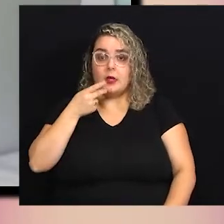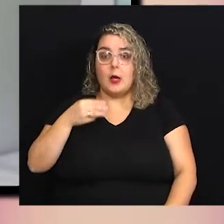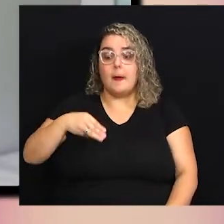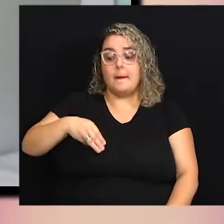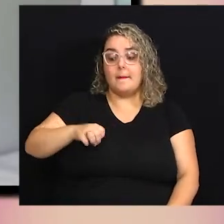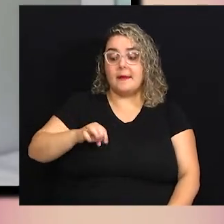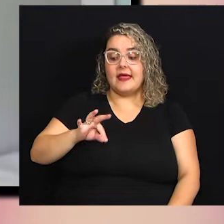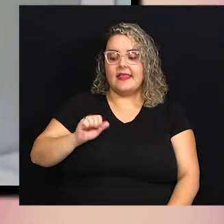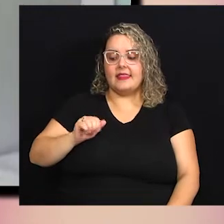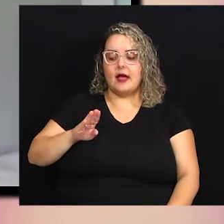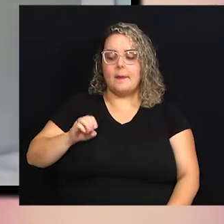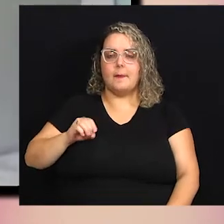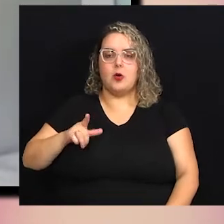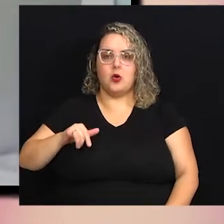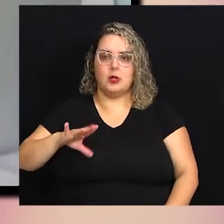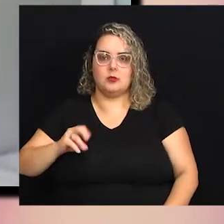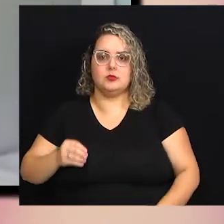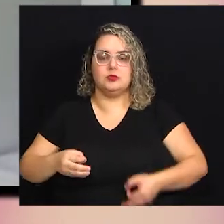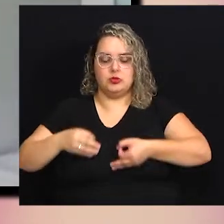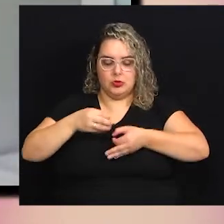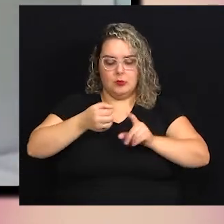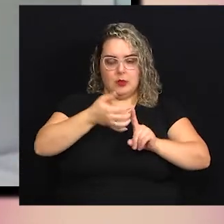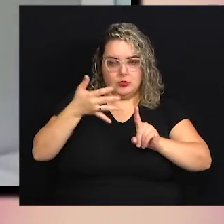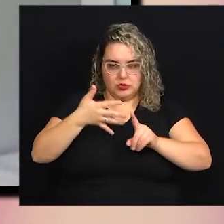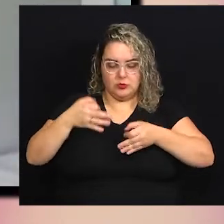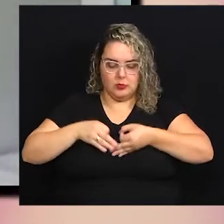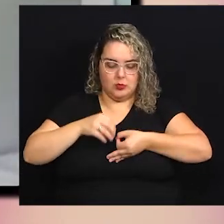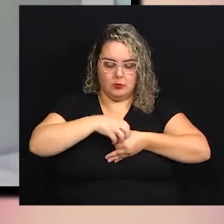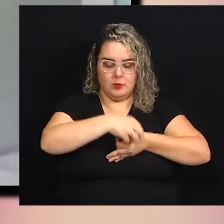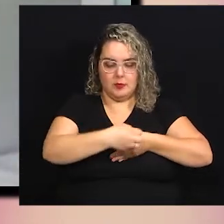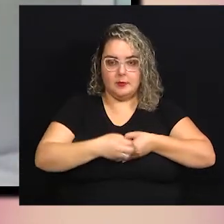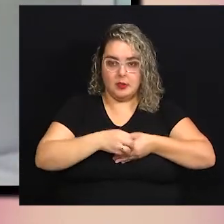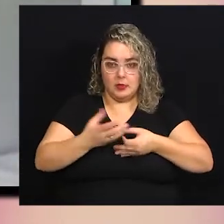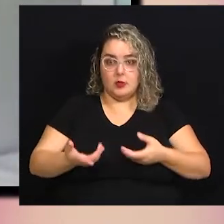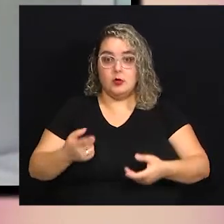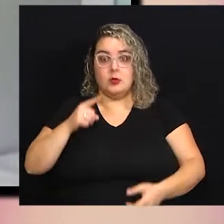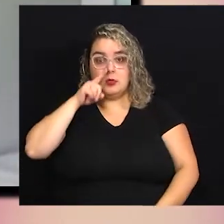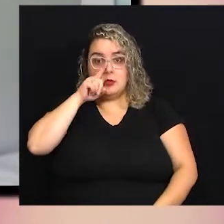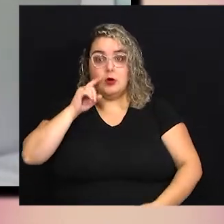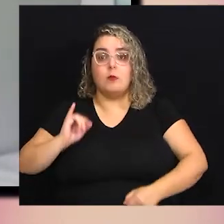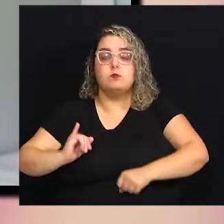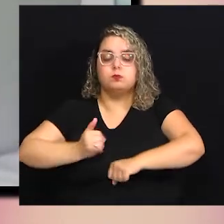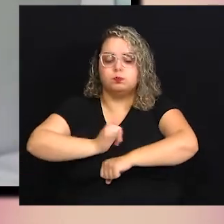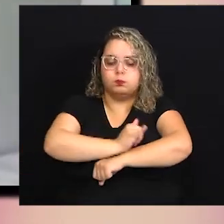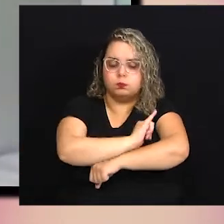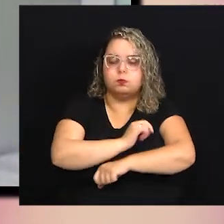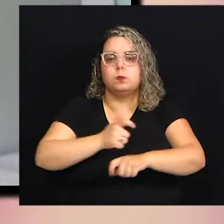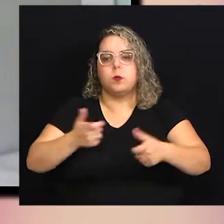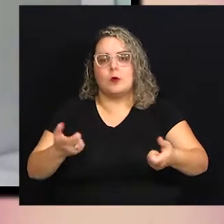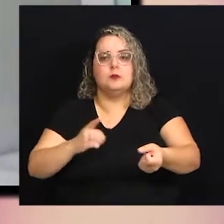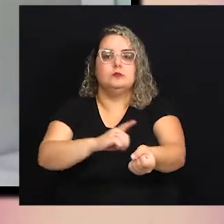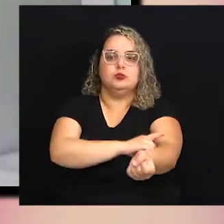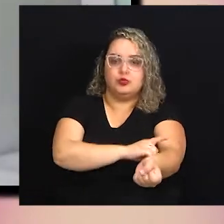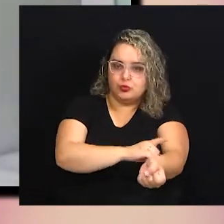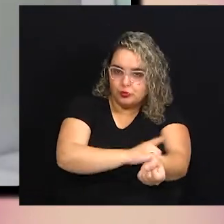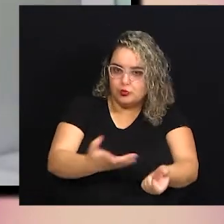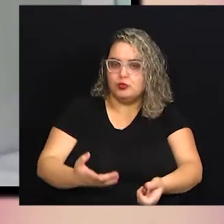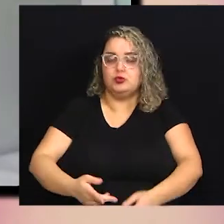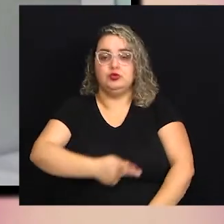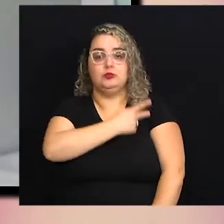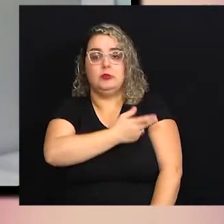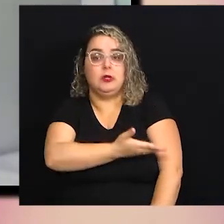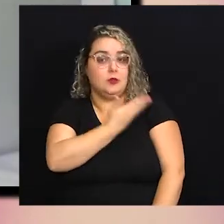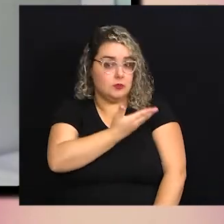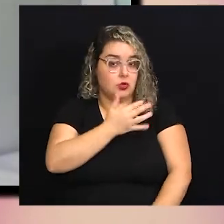de metabólicos. Então, a síndrome de ovário policístico ela está associada ao aumento de risco de obesidade, de diabetes,